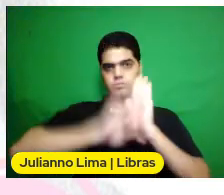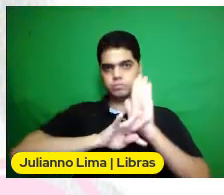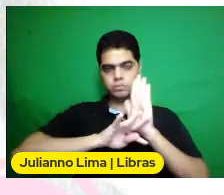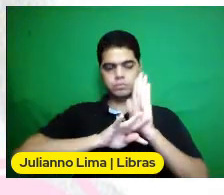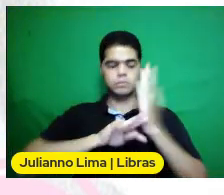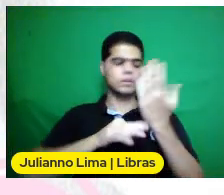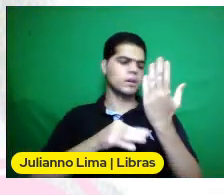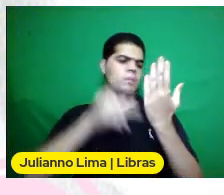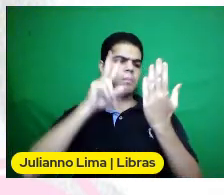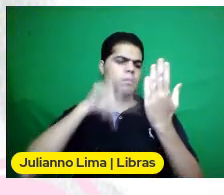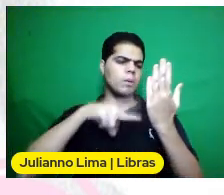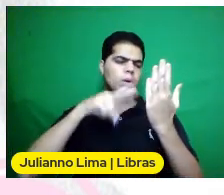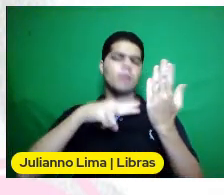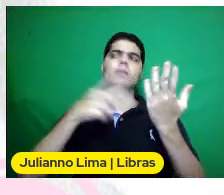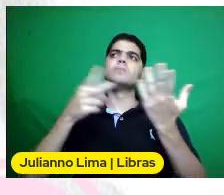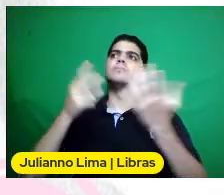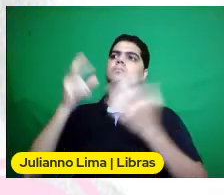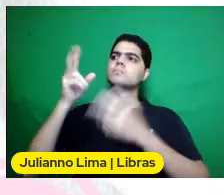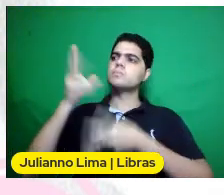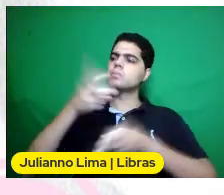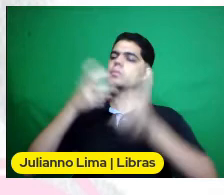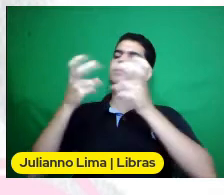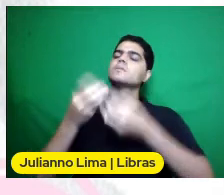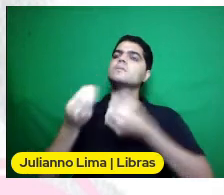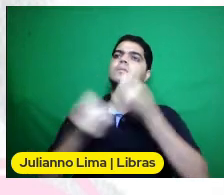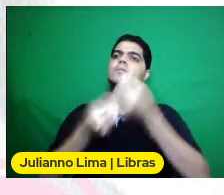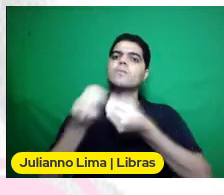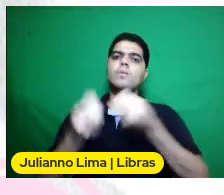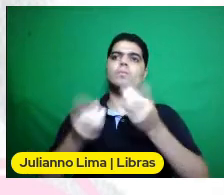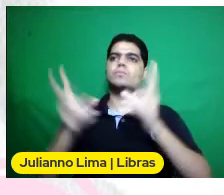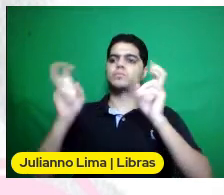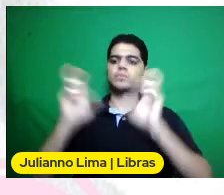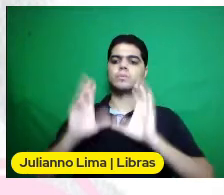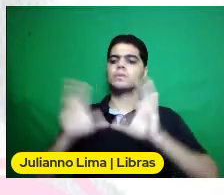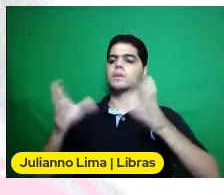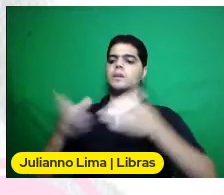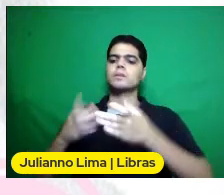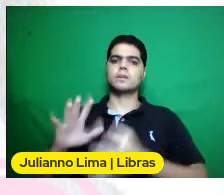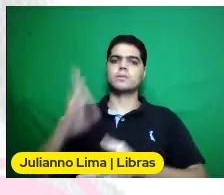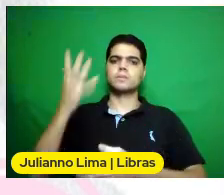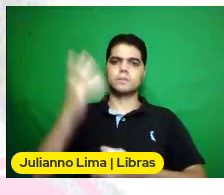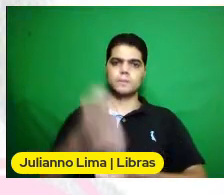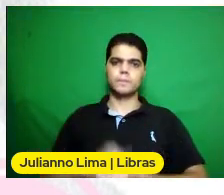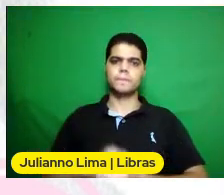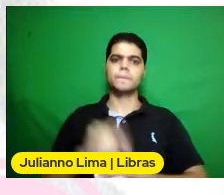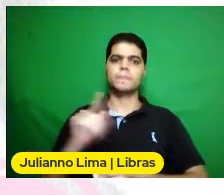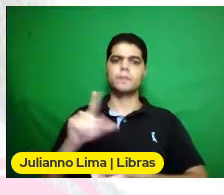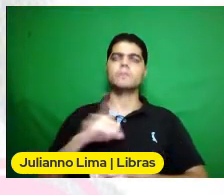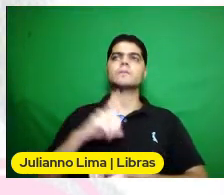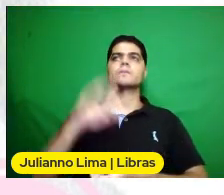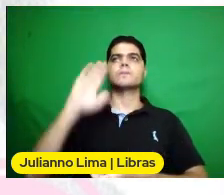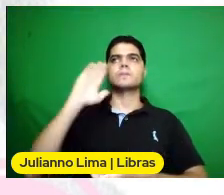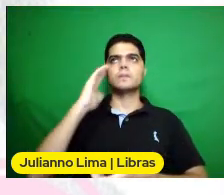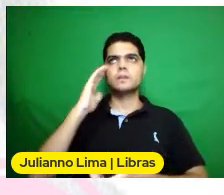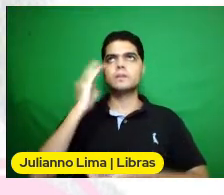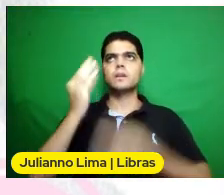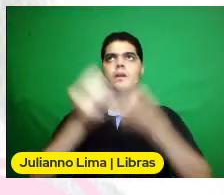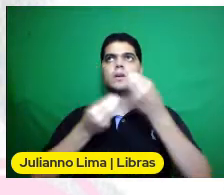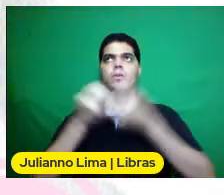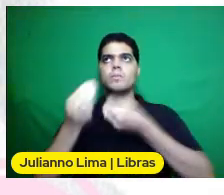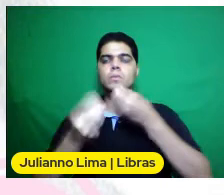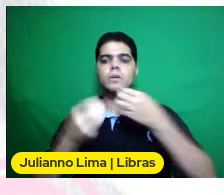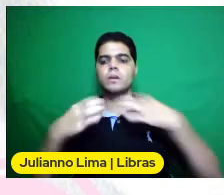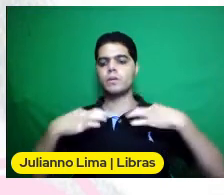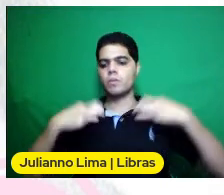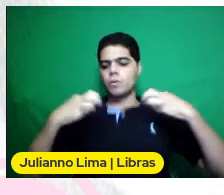conseguem emergir e se importar com aquela situação. Então, eles começam a entender o que é como se vestir, como